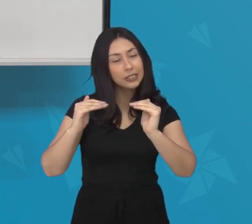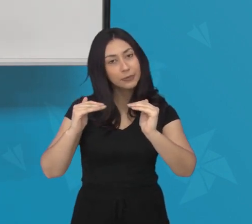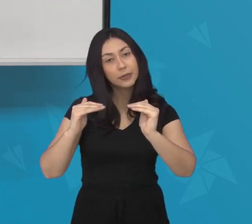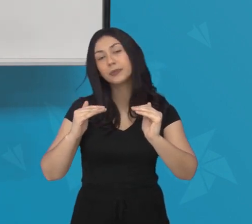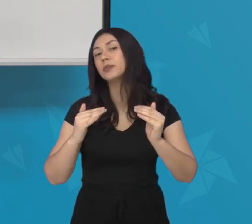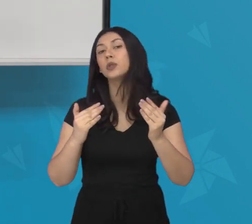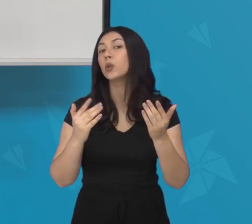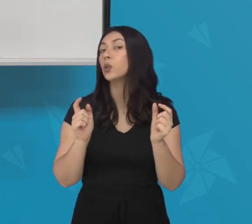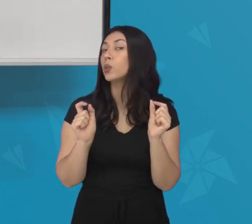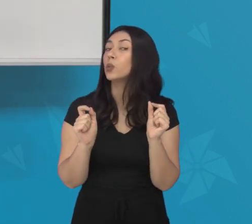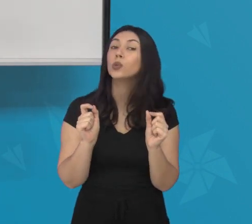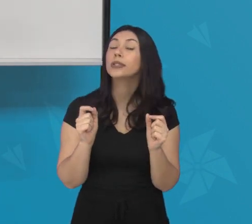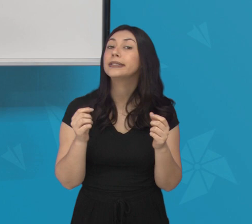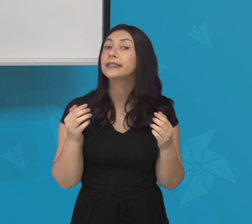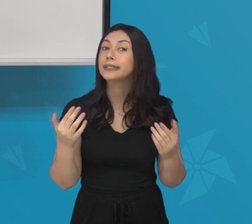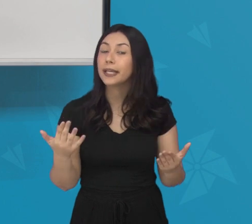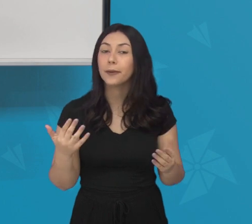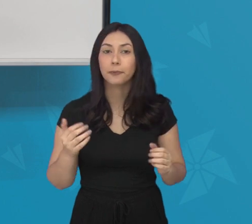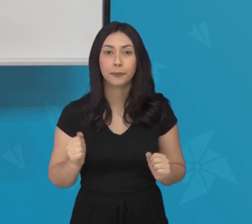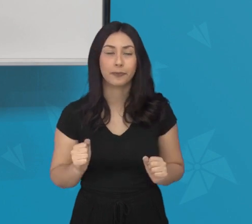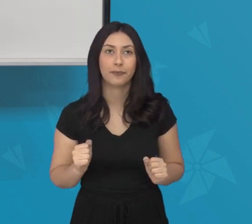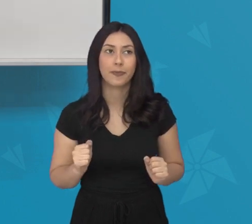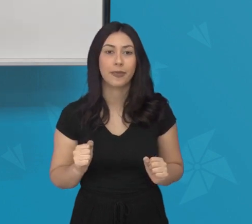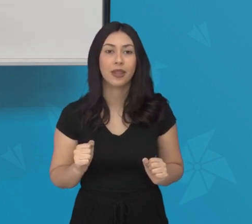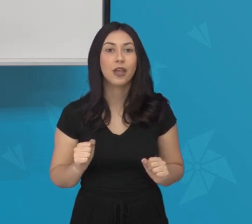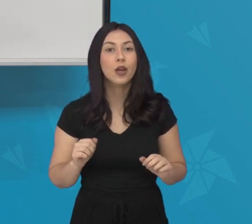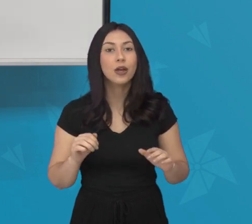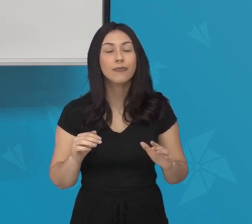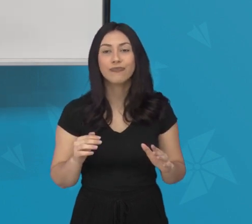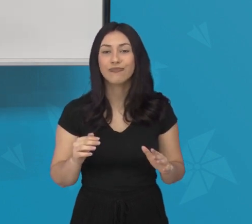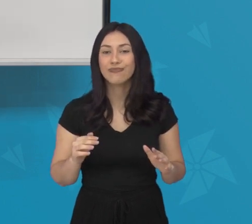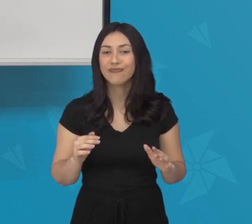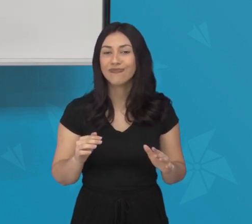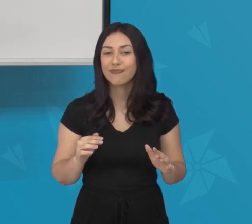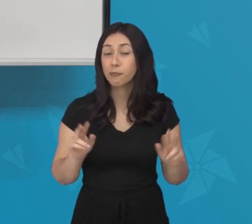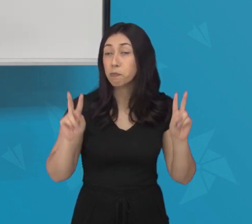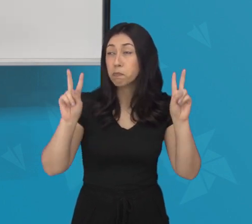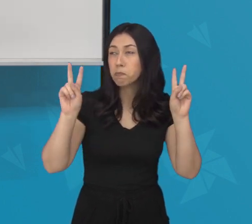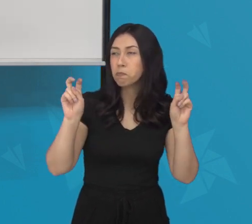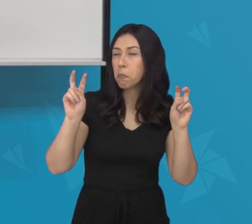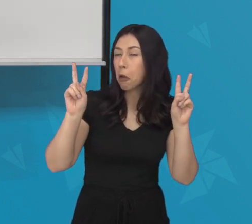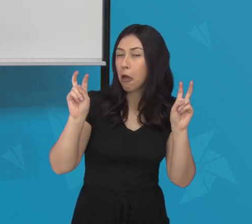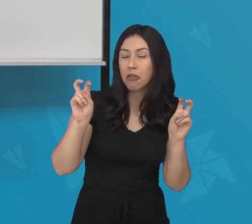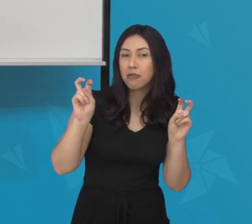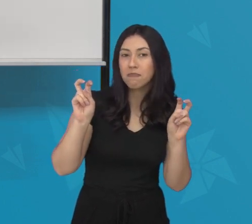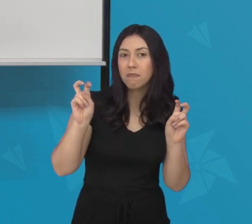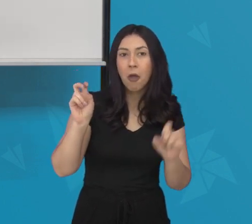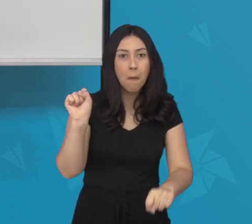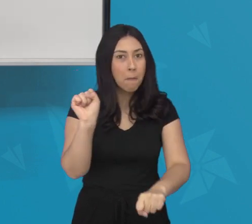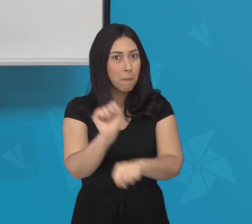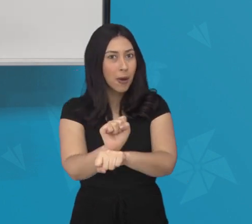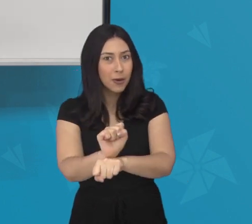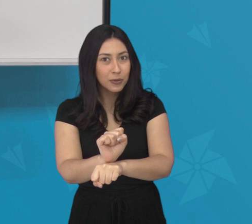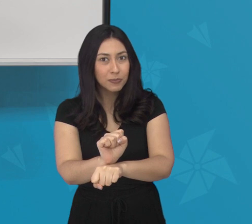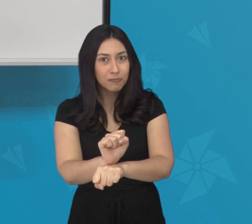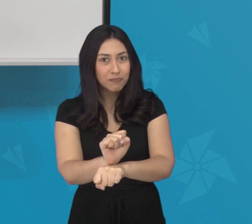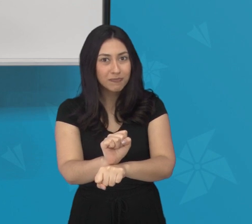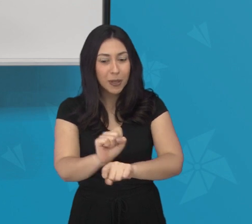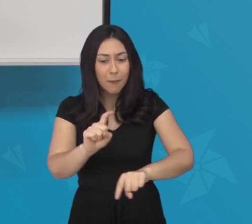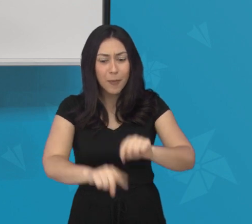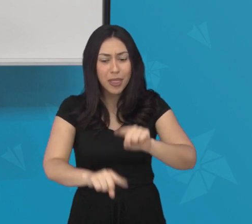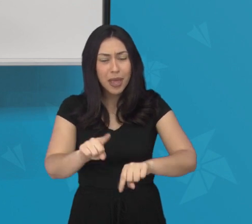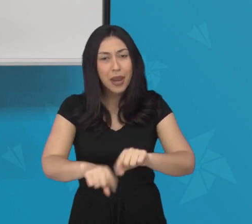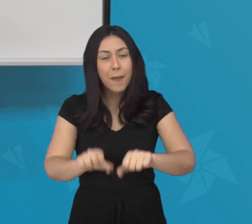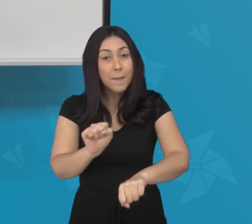intuitivamente falando, o que é? É quando aquilo está, entre aspas, e de maneira simplória, parado, não é? Então olha